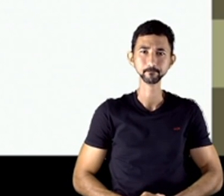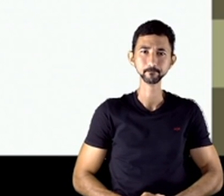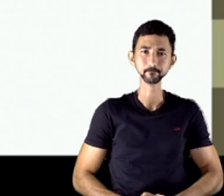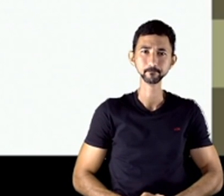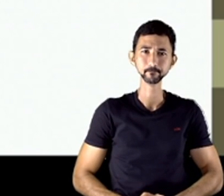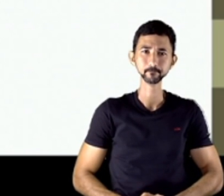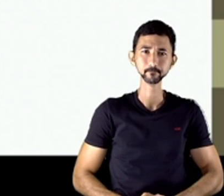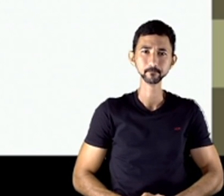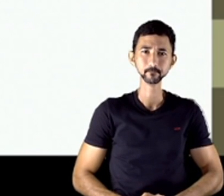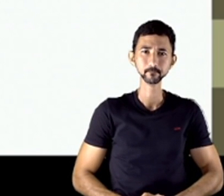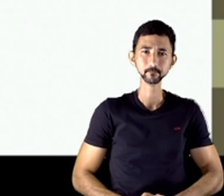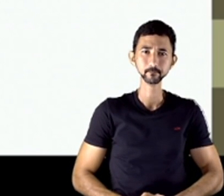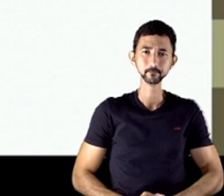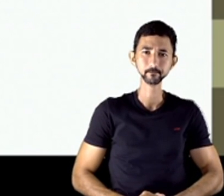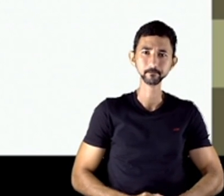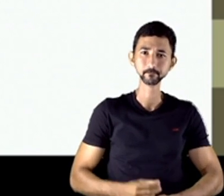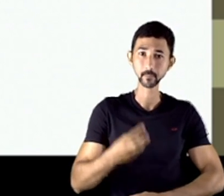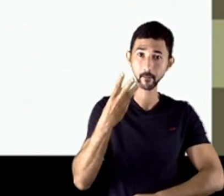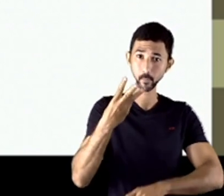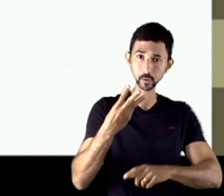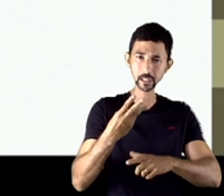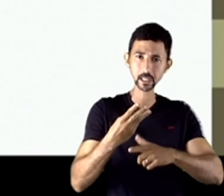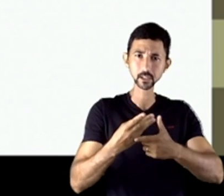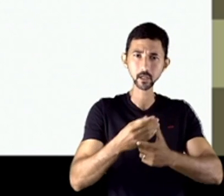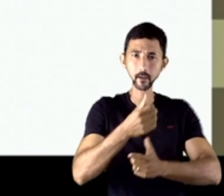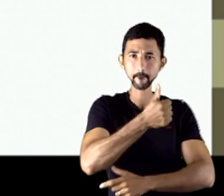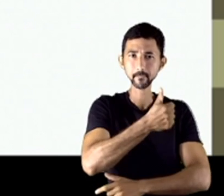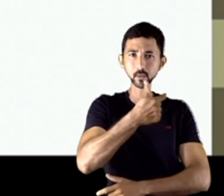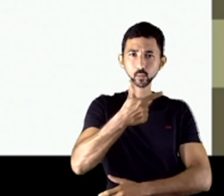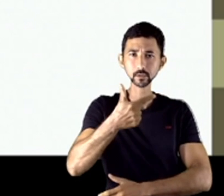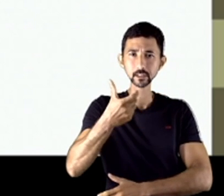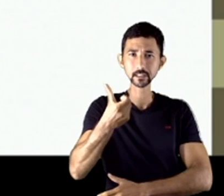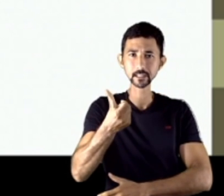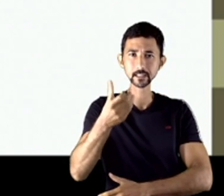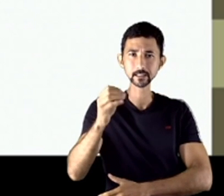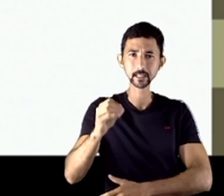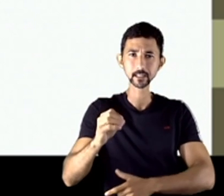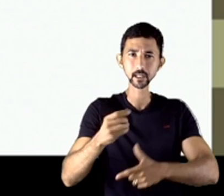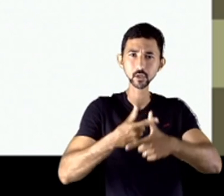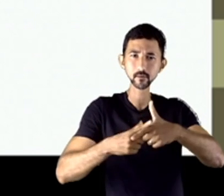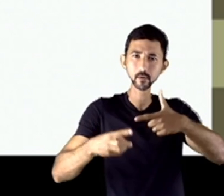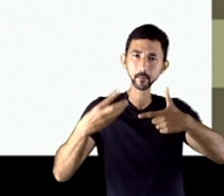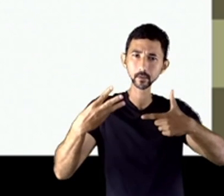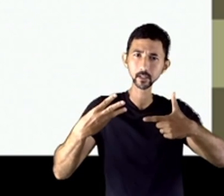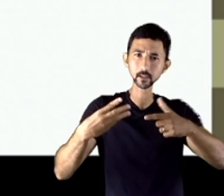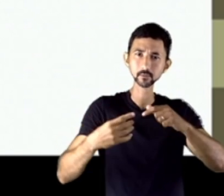lá. E por 3? Será que 1.260 é divisível por 3?